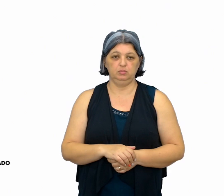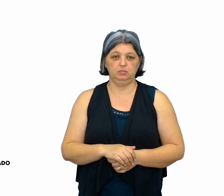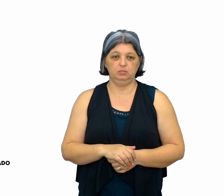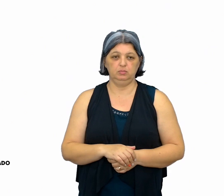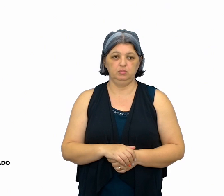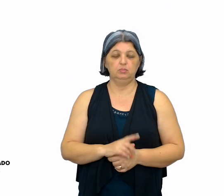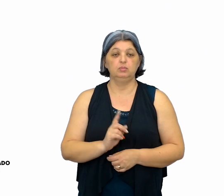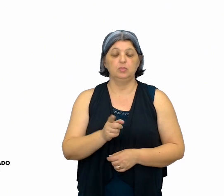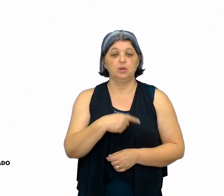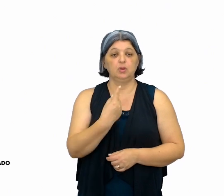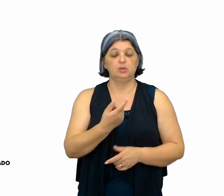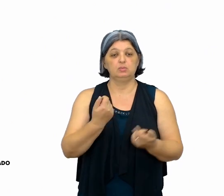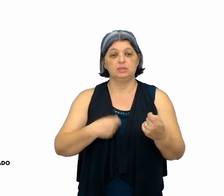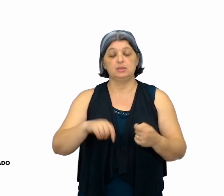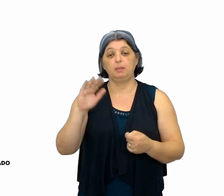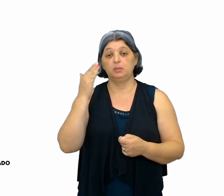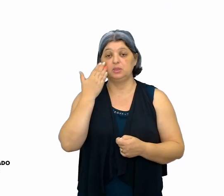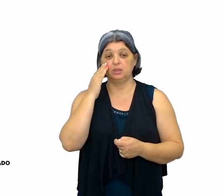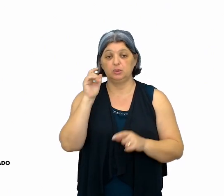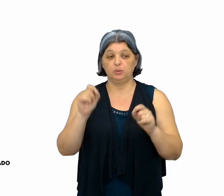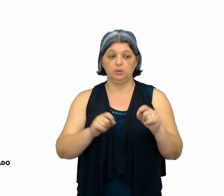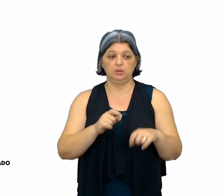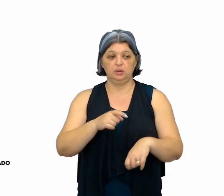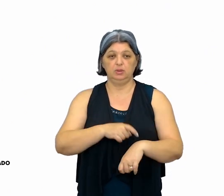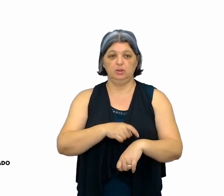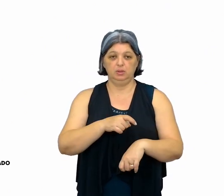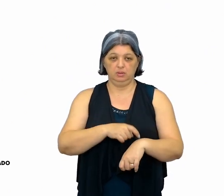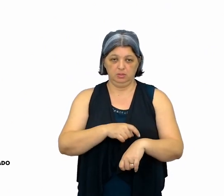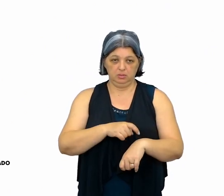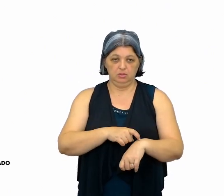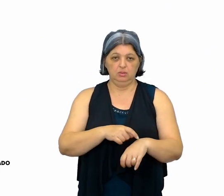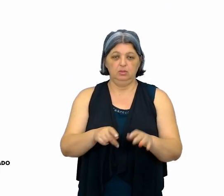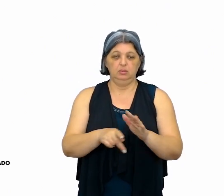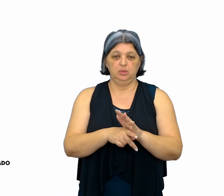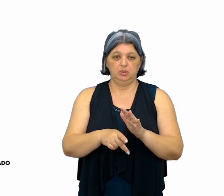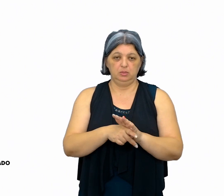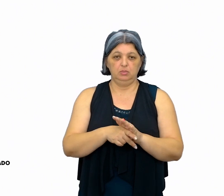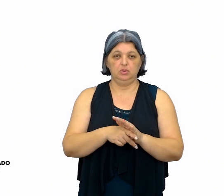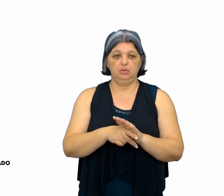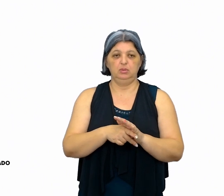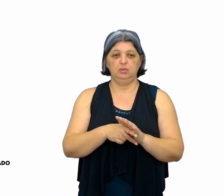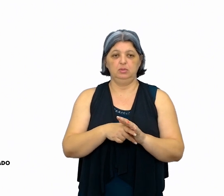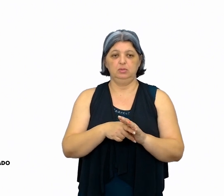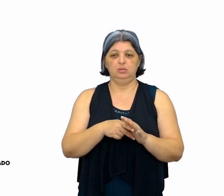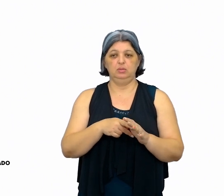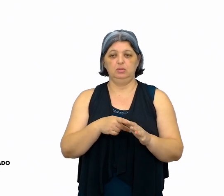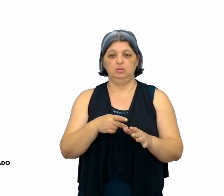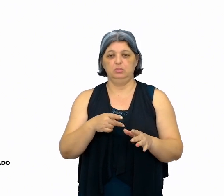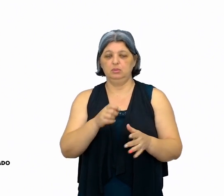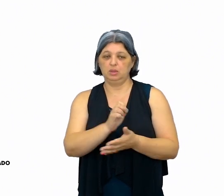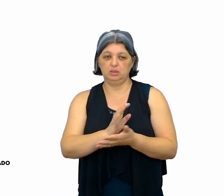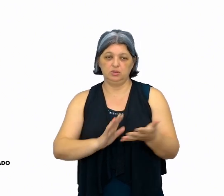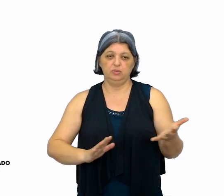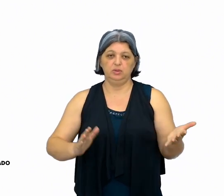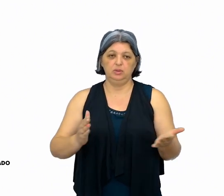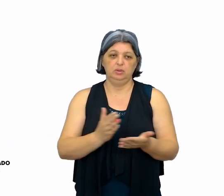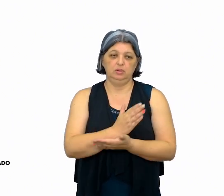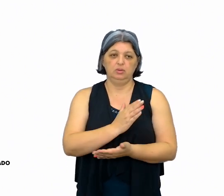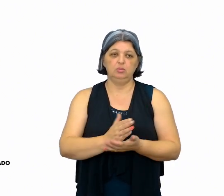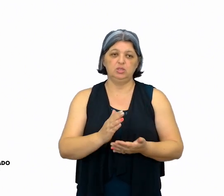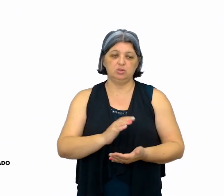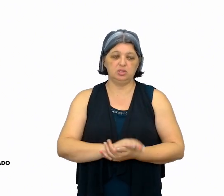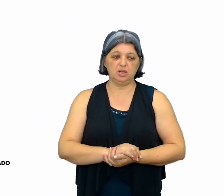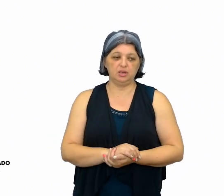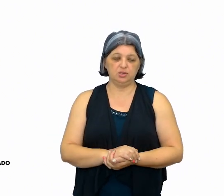Precisamos, então, entender que chegou a hora de colocarmos uma lupa sobre algumas atividades e de refletirmos